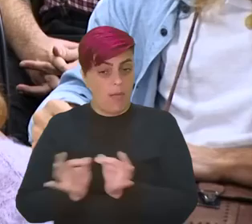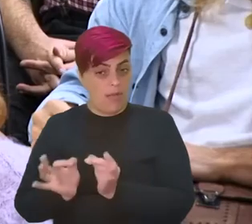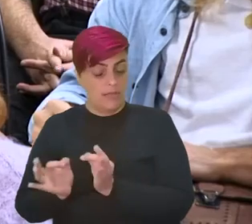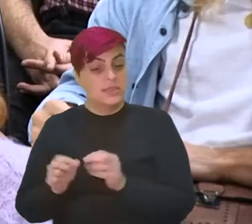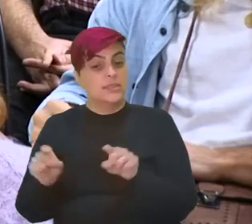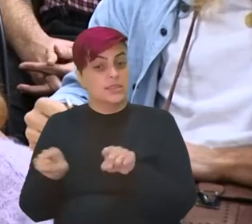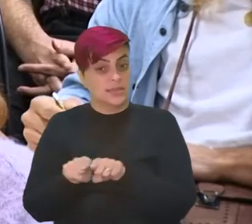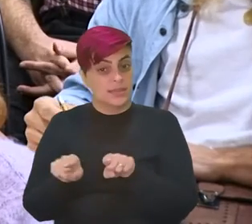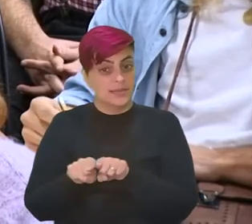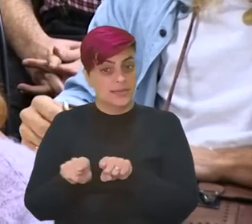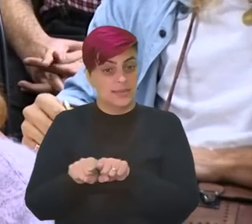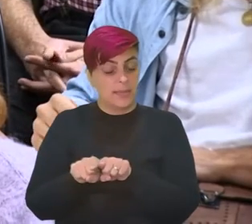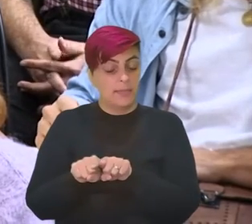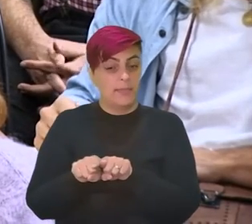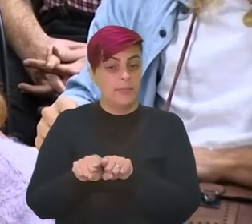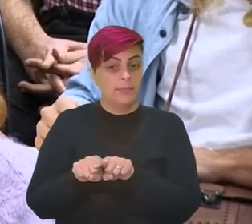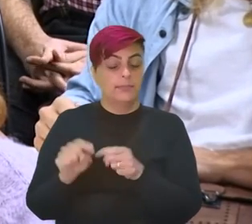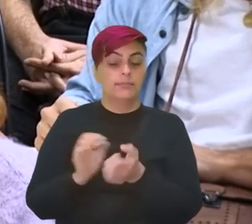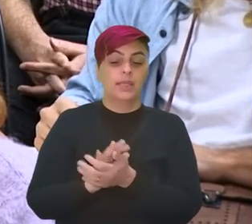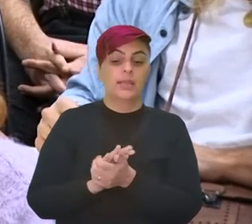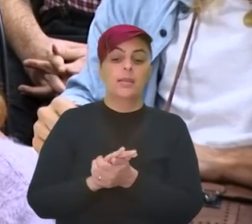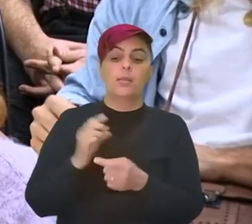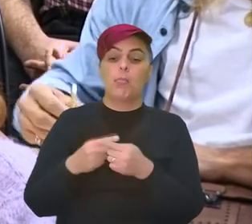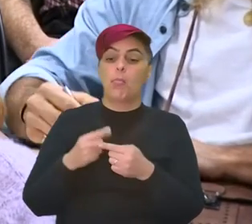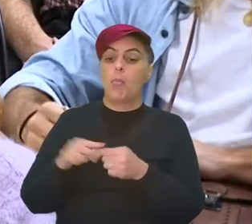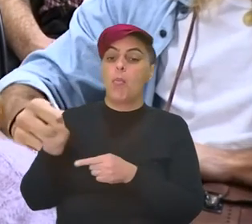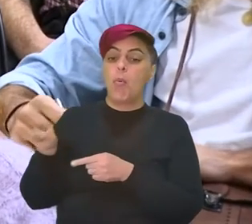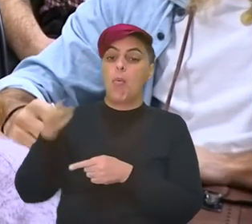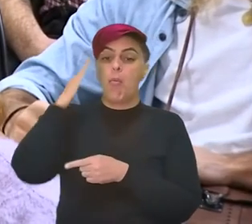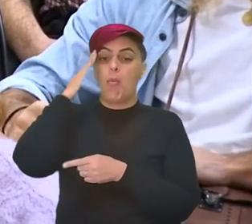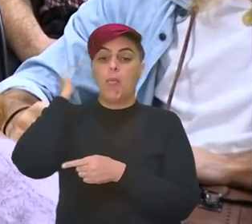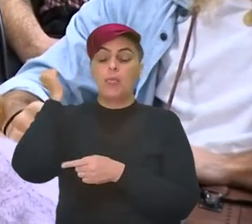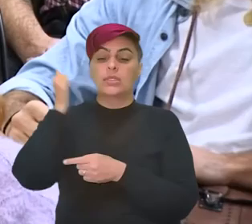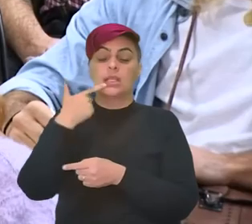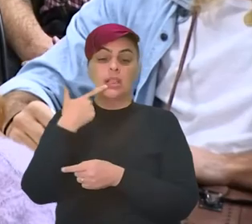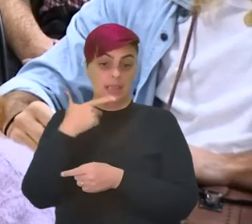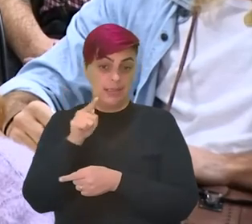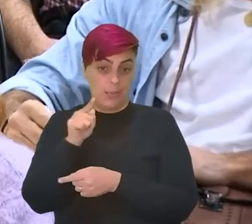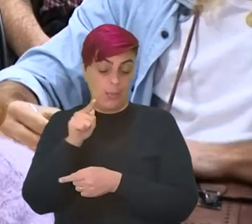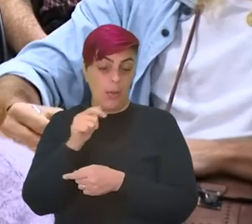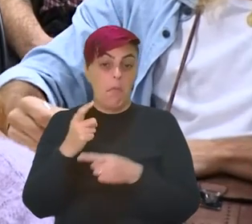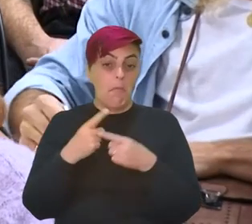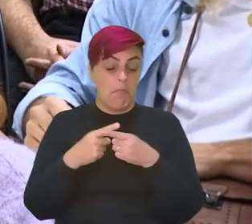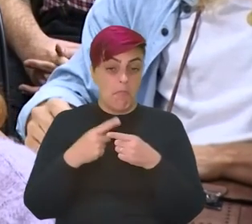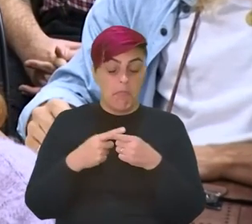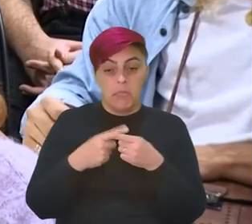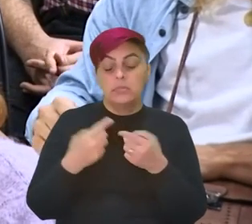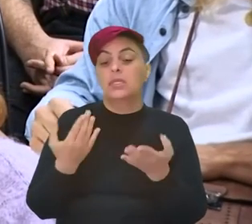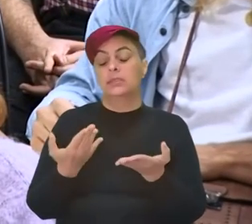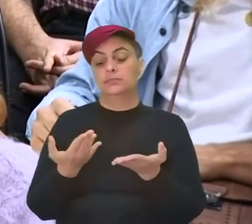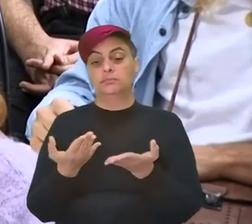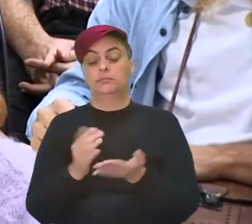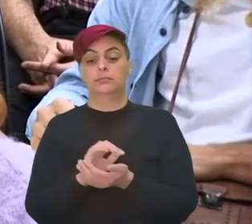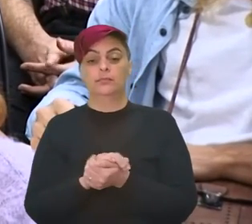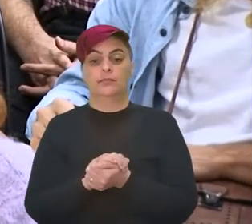é obra também de um domínio que ele tem da língua. Ele é um grande literato, porque é um